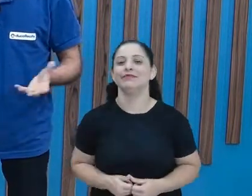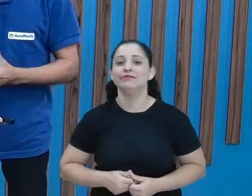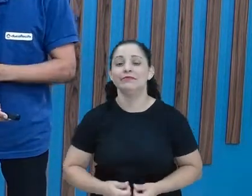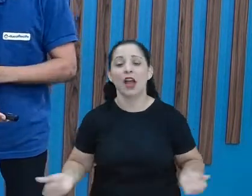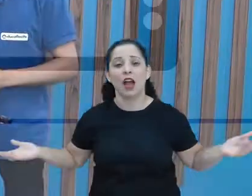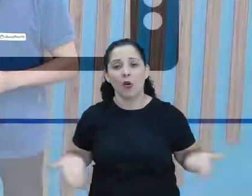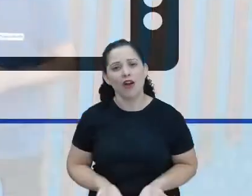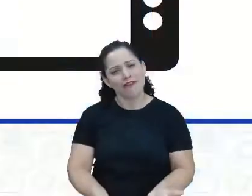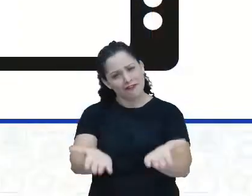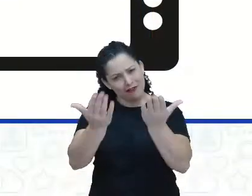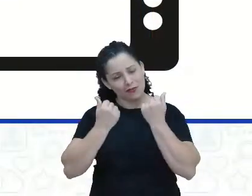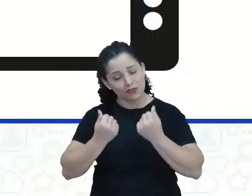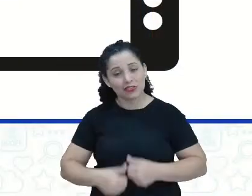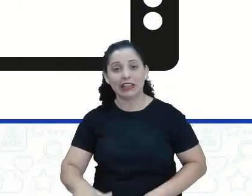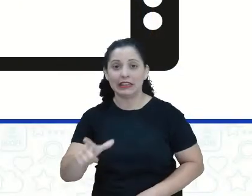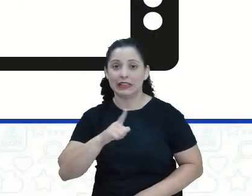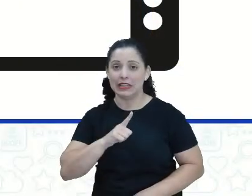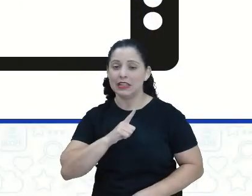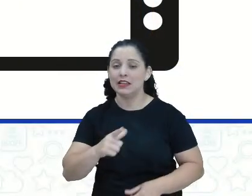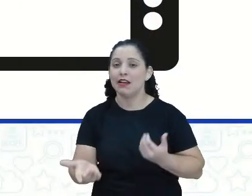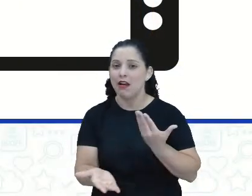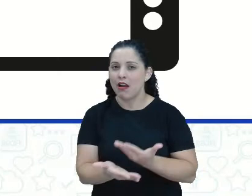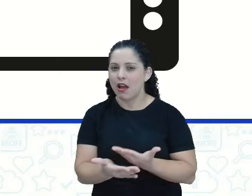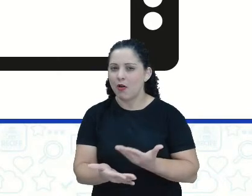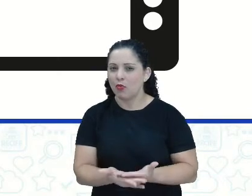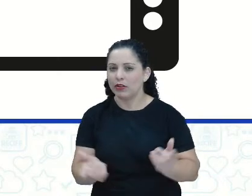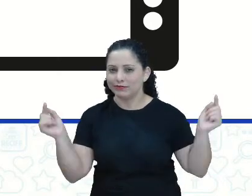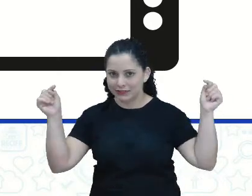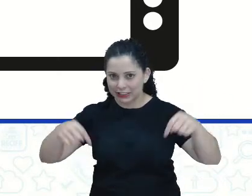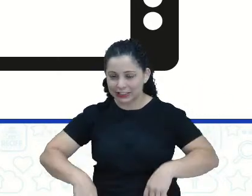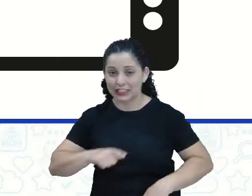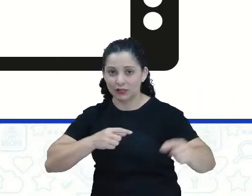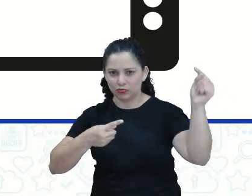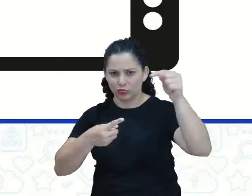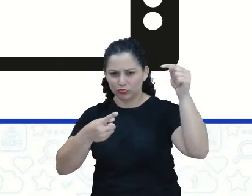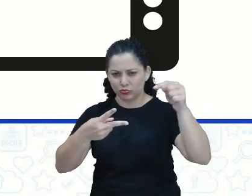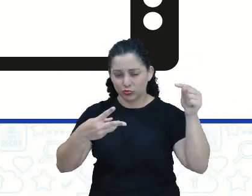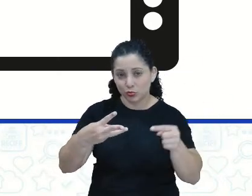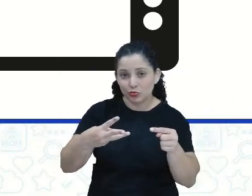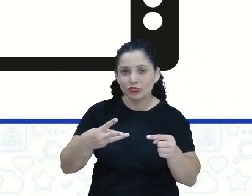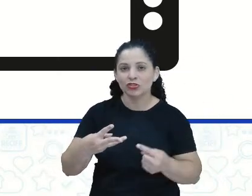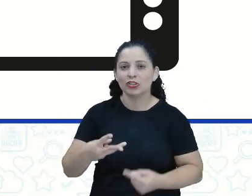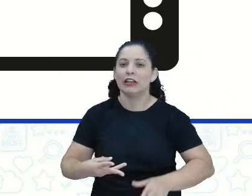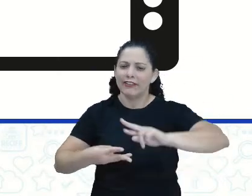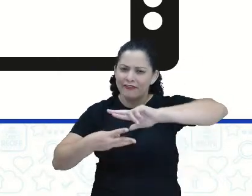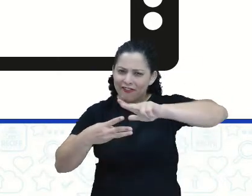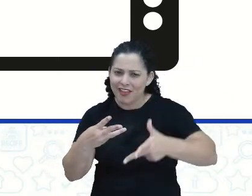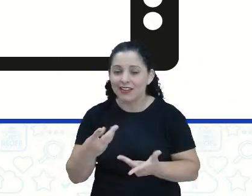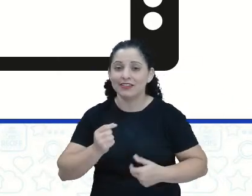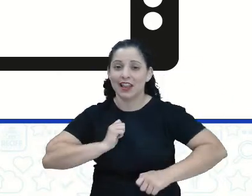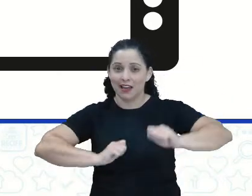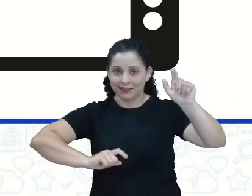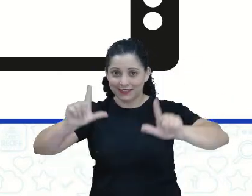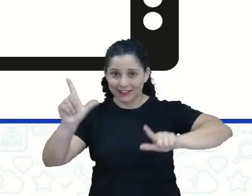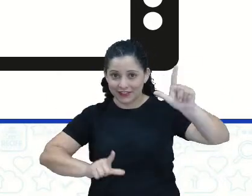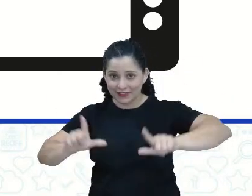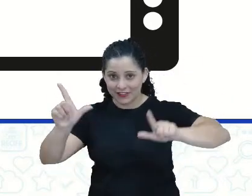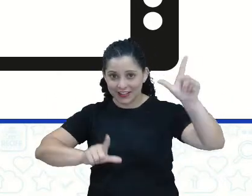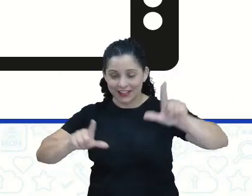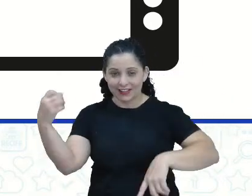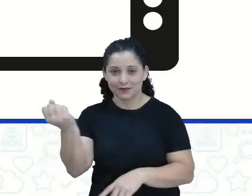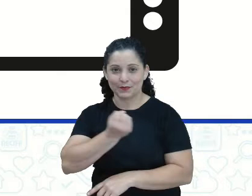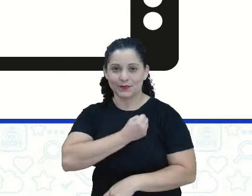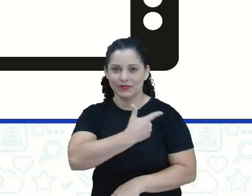demoras, vamos embora. Agora, a gente sabe que essa aula, ela tem três veículos digitais, tem aí a parte da TV, TV Nova